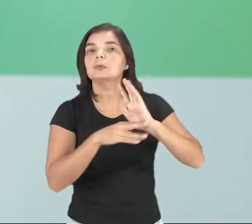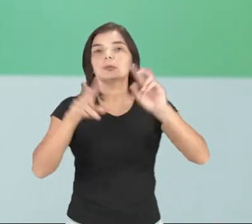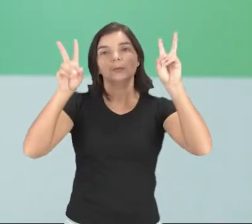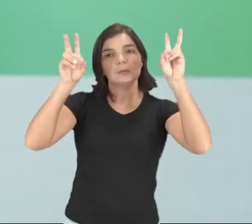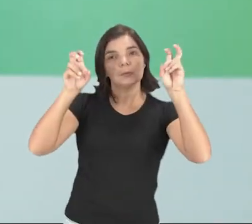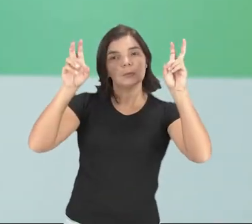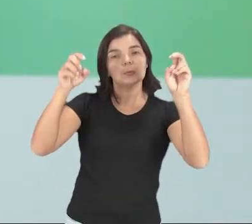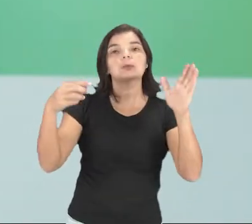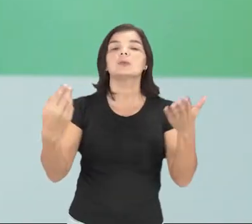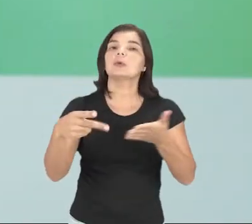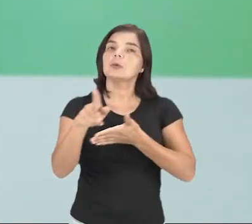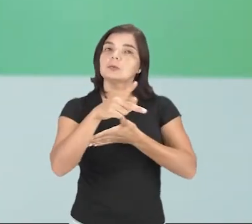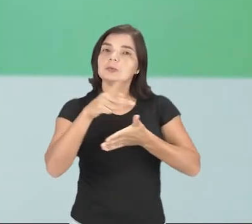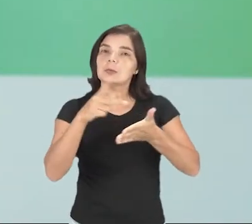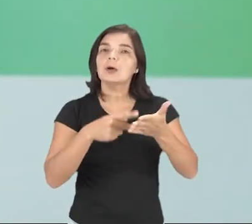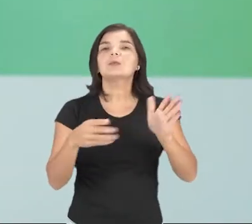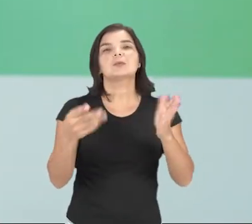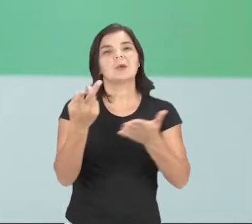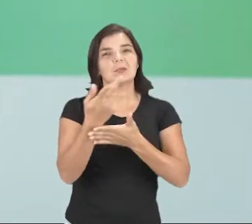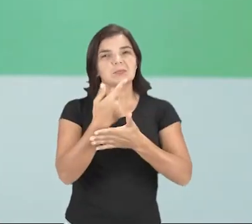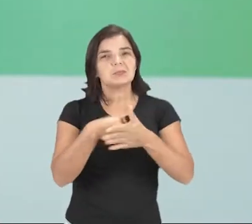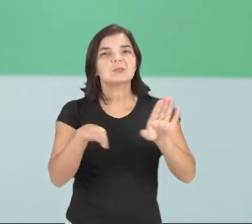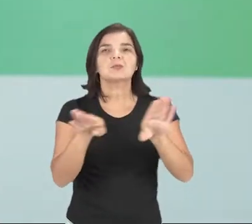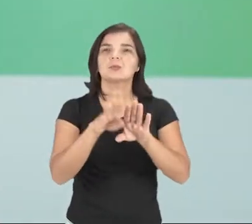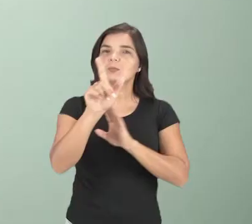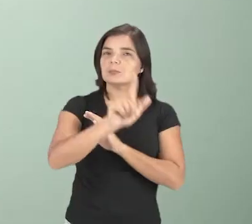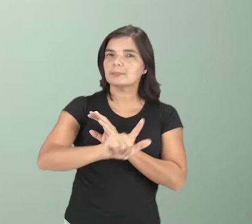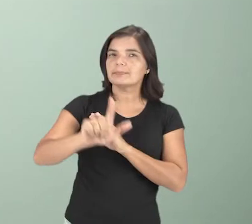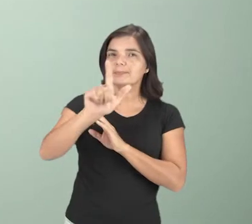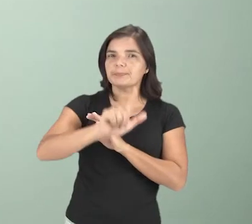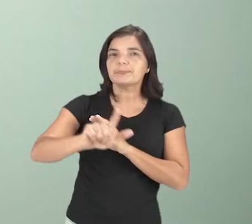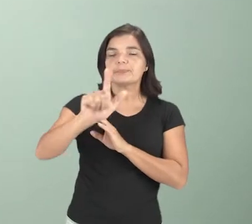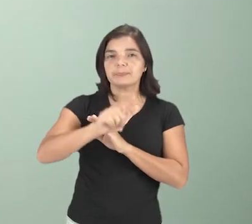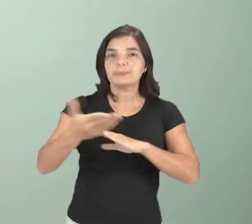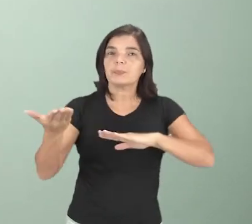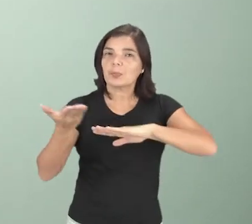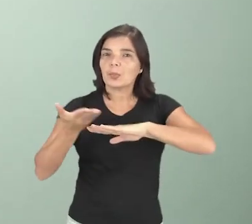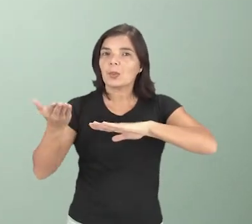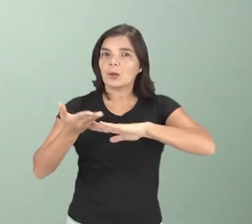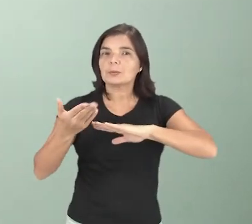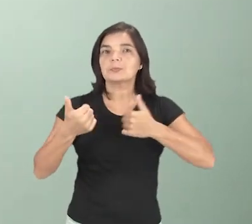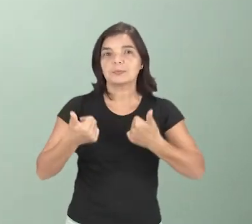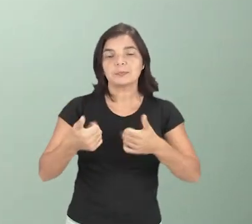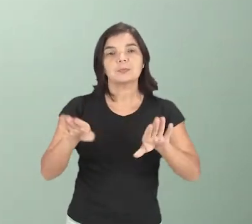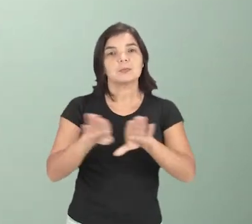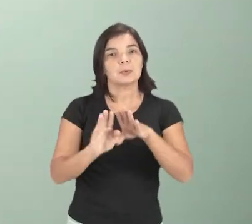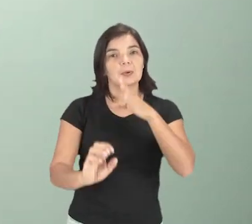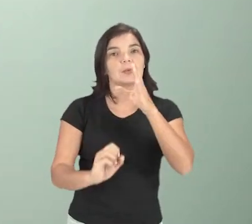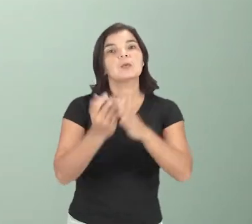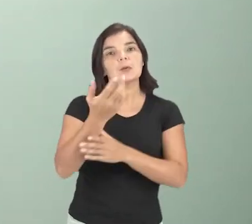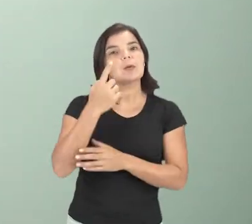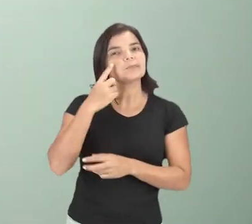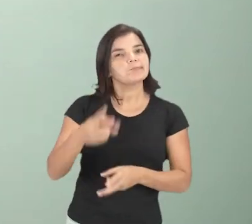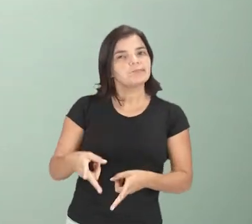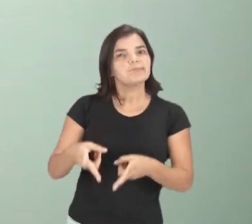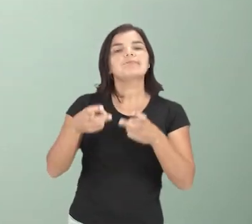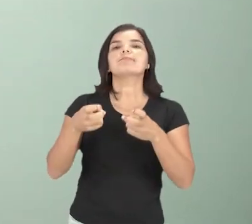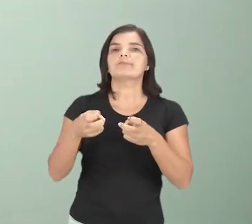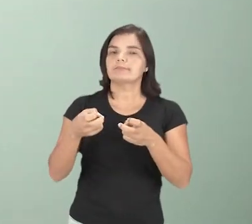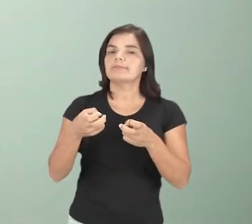ali retratado na nossa arte, na nossa literatura da contemporaneidade, tá? Que está ocorrendo, que nós estamos